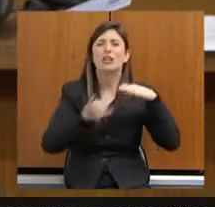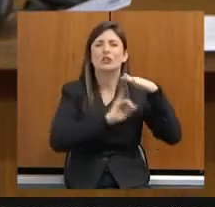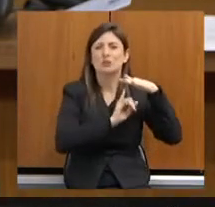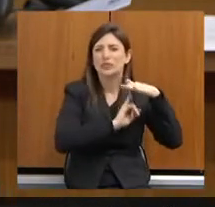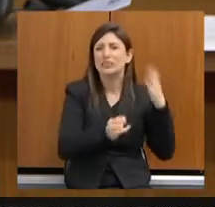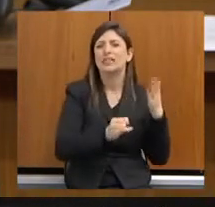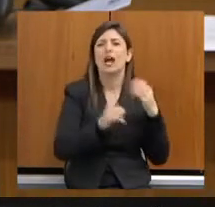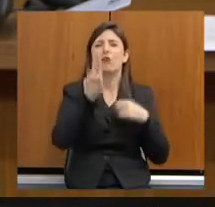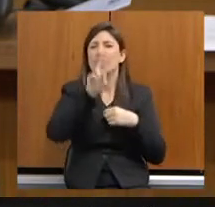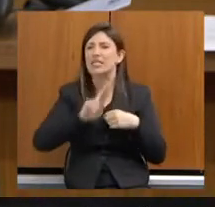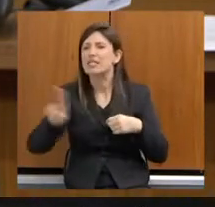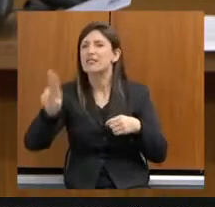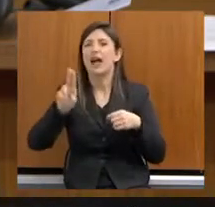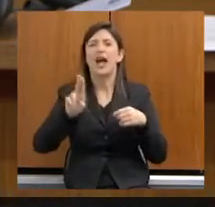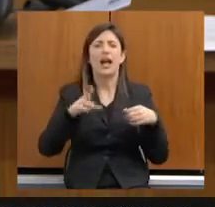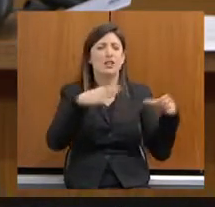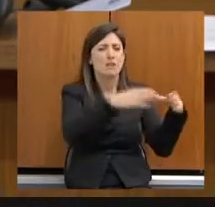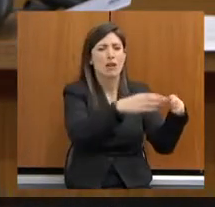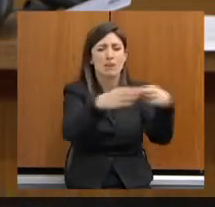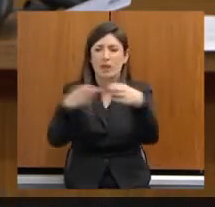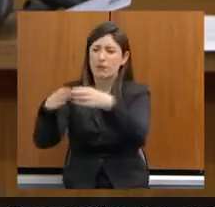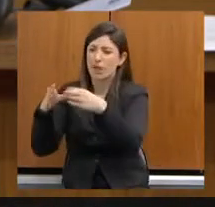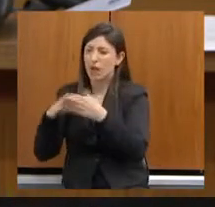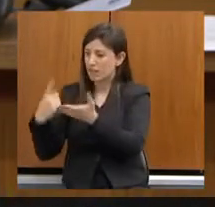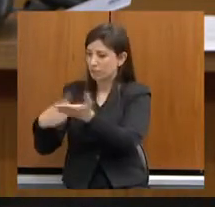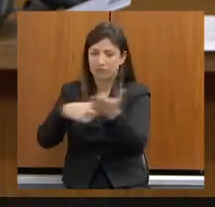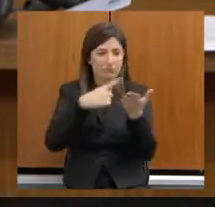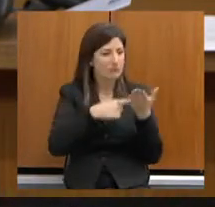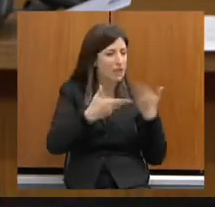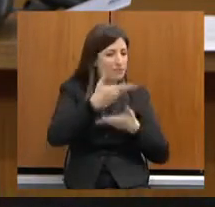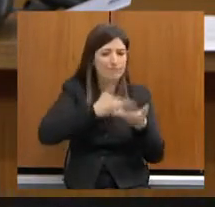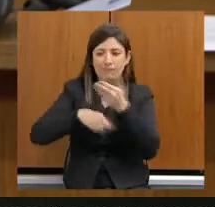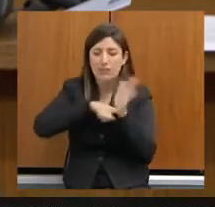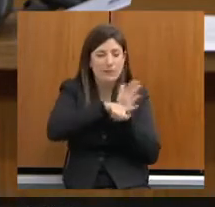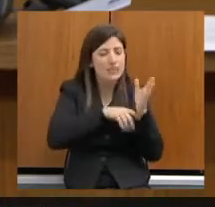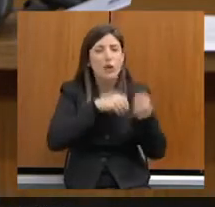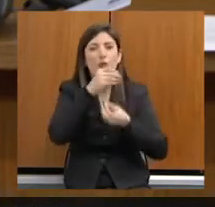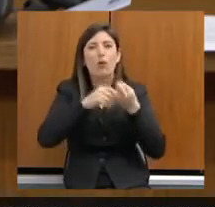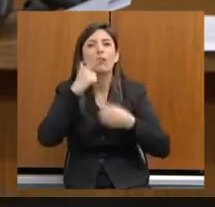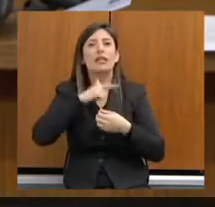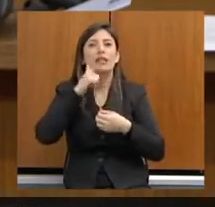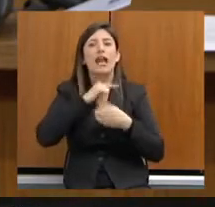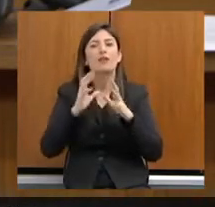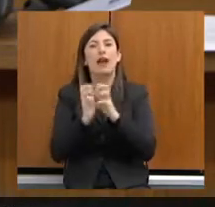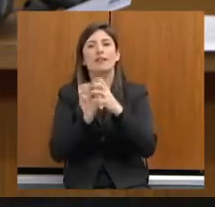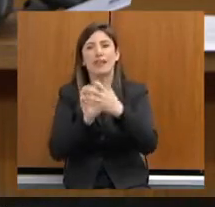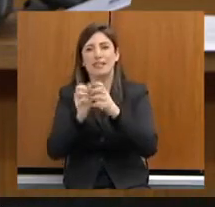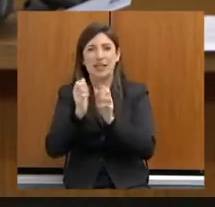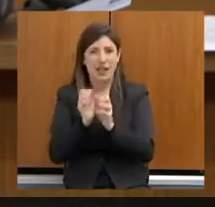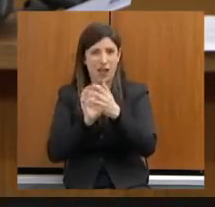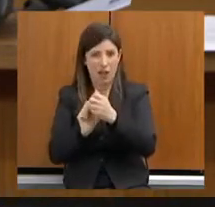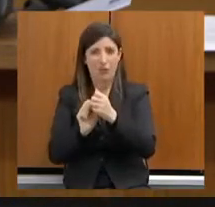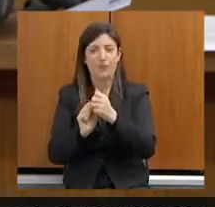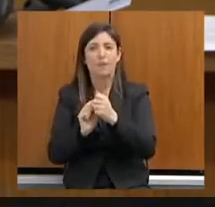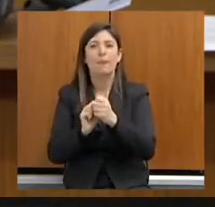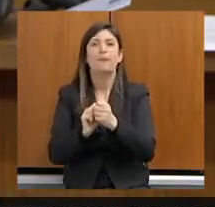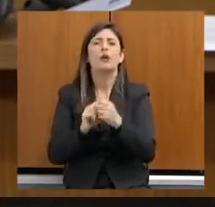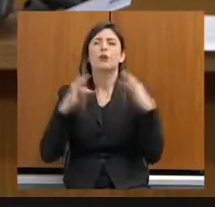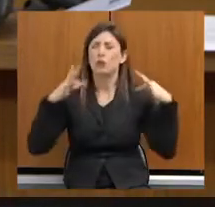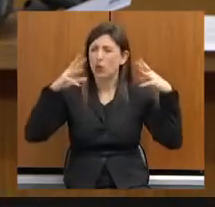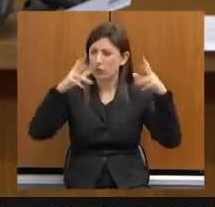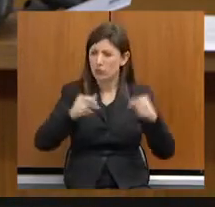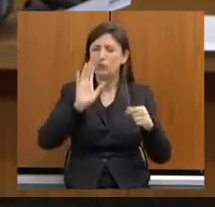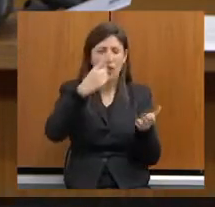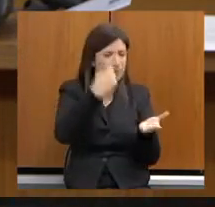e organizações pesquisando que já te zanaide agora todo mundo sustentou a mesma não a mesma plataforma